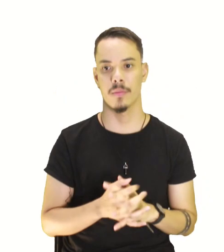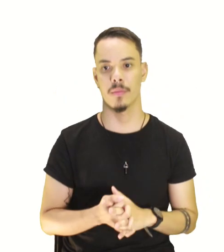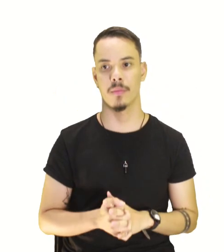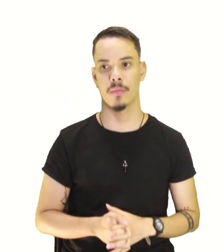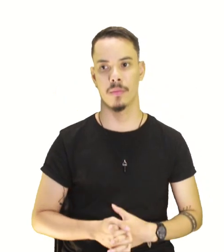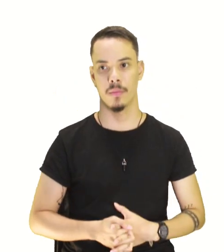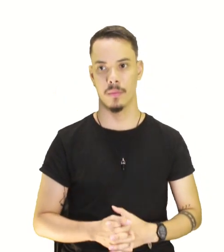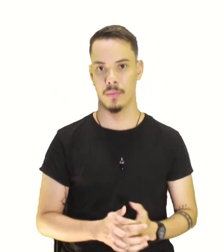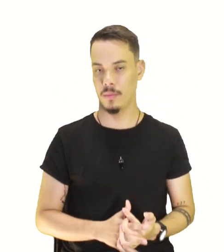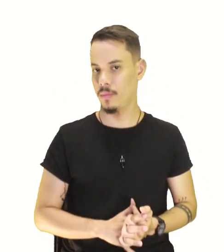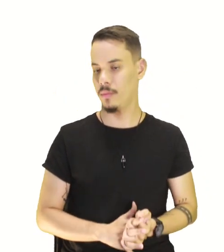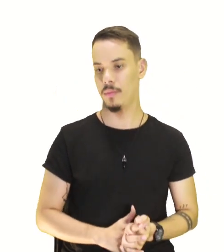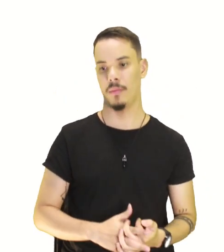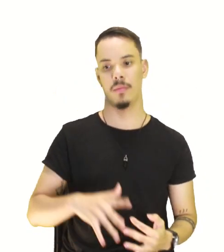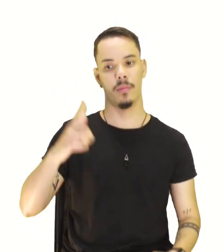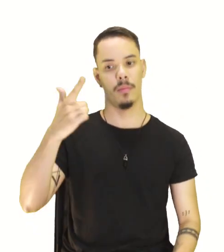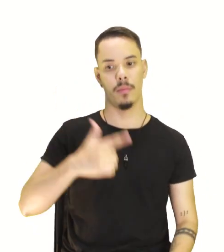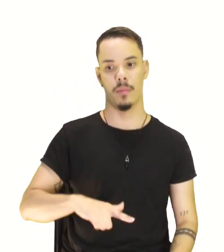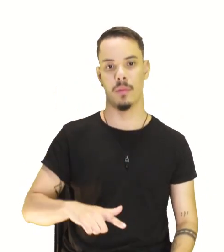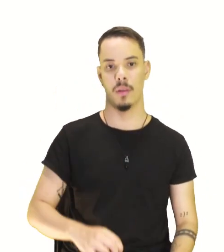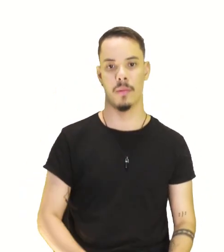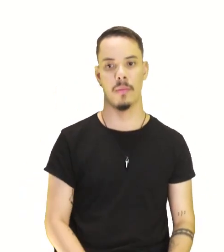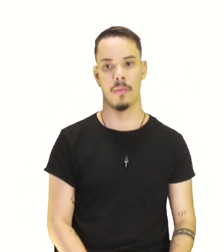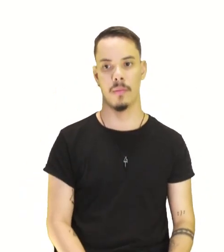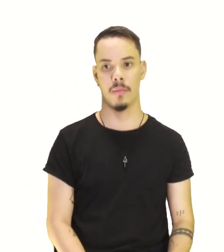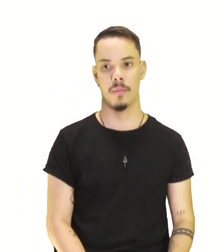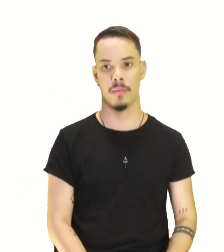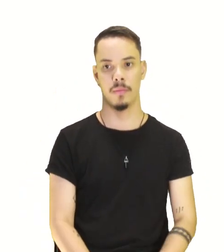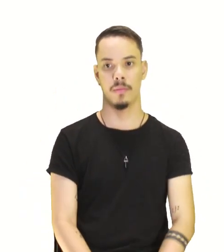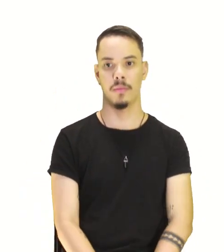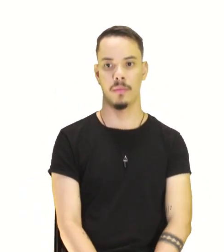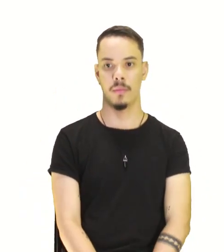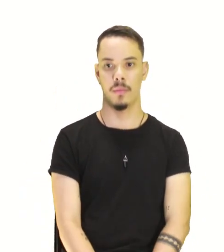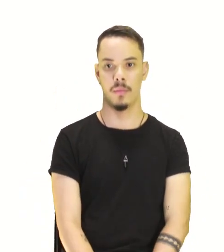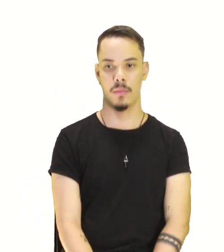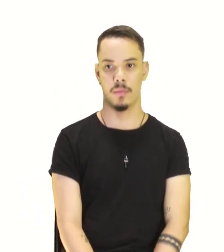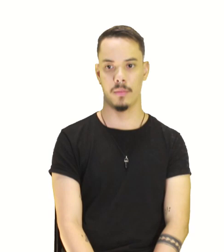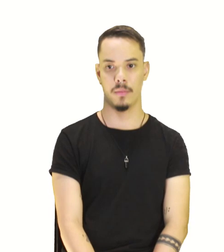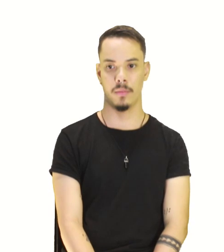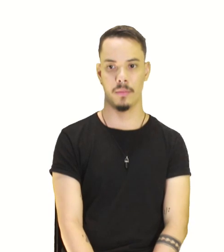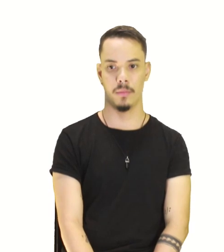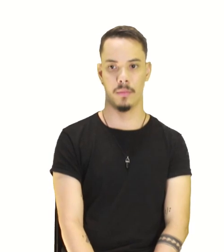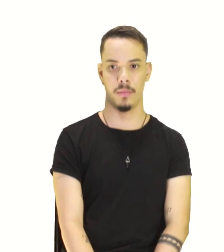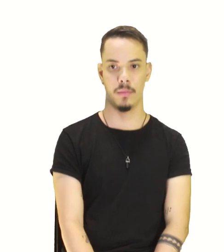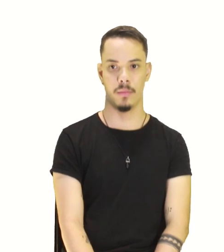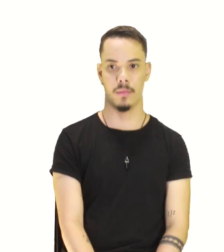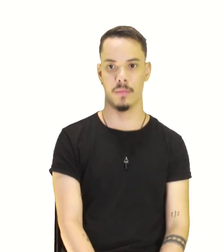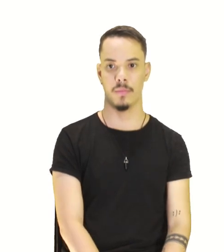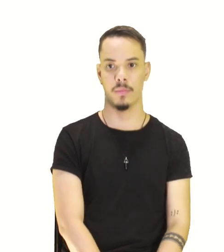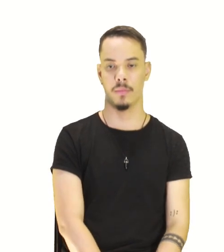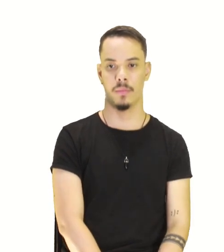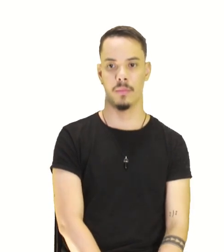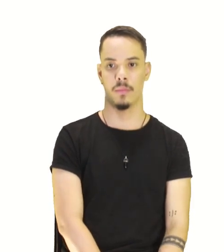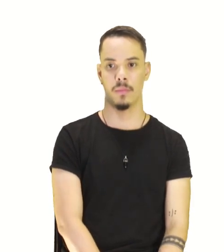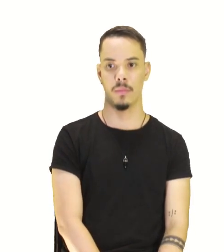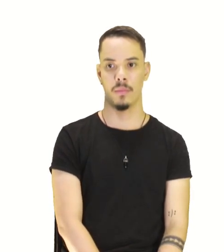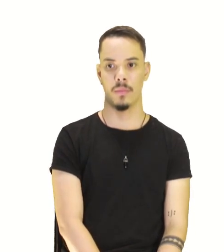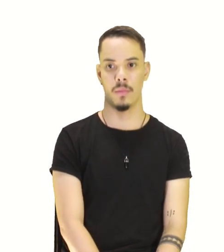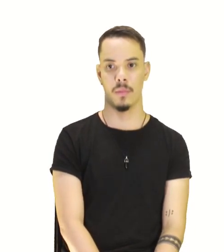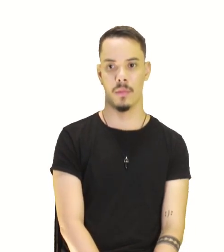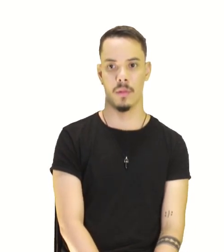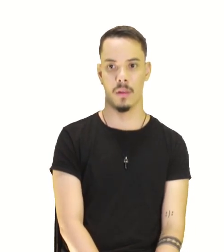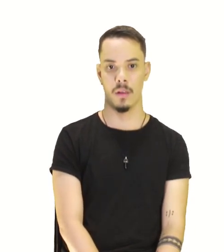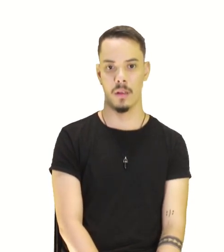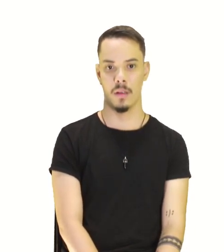ficar pensando, onde a gente tem que substituir? Aqui ou aqui? Agora está falando de vacas. Isso. Então é no X. No X. Né?